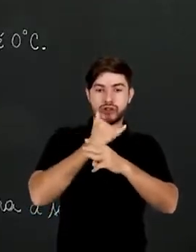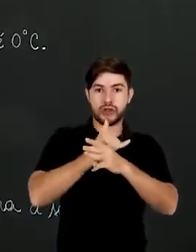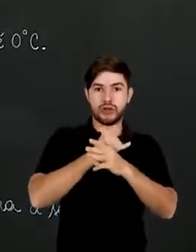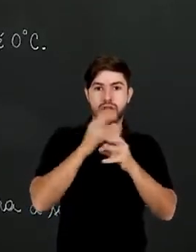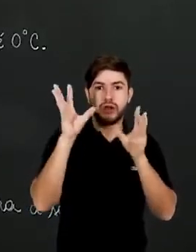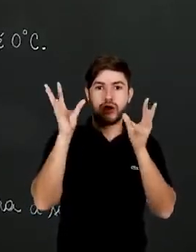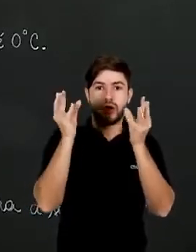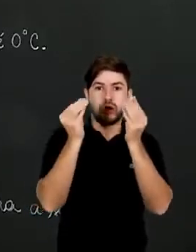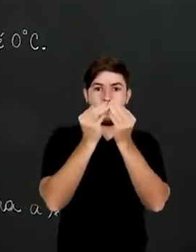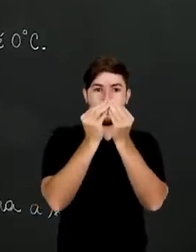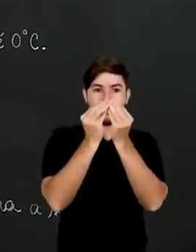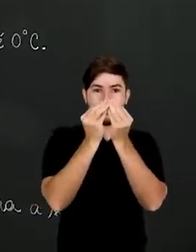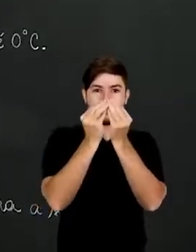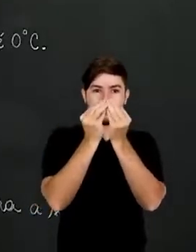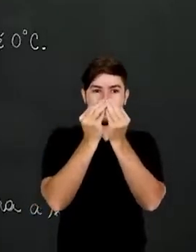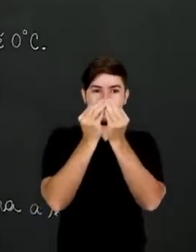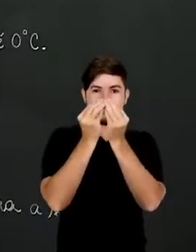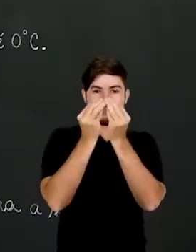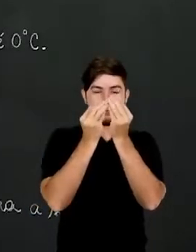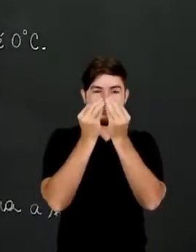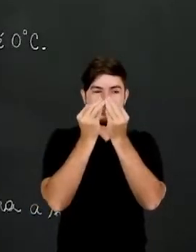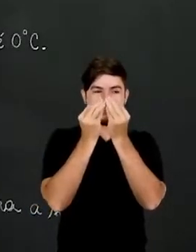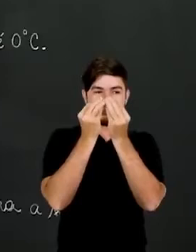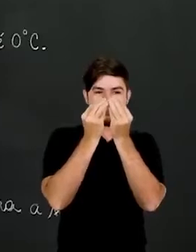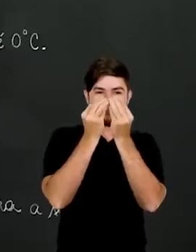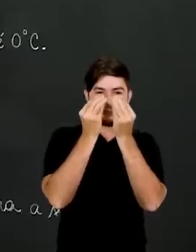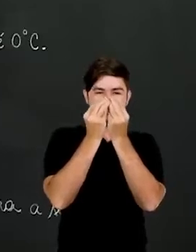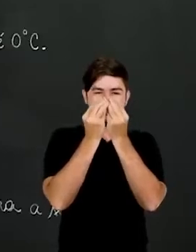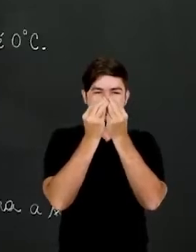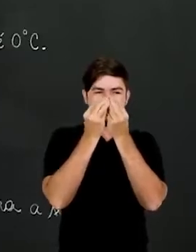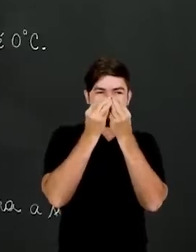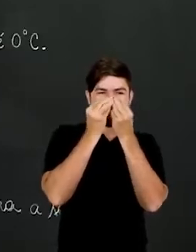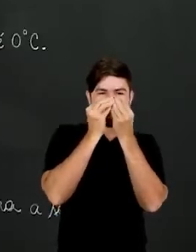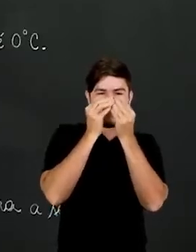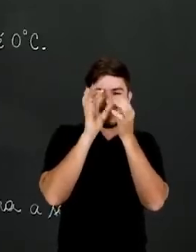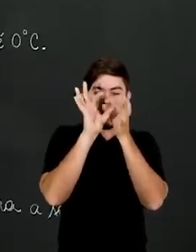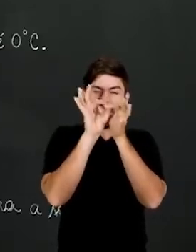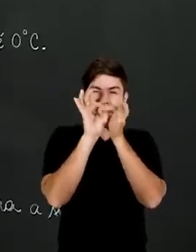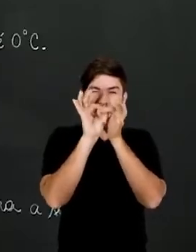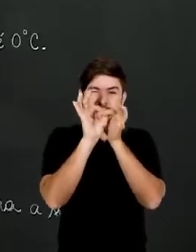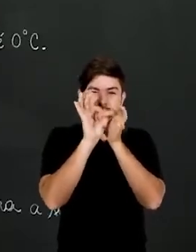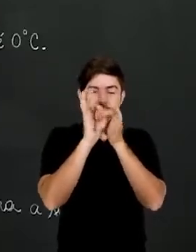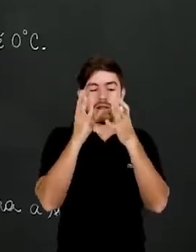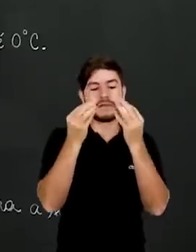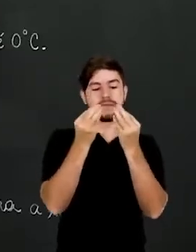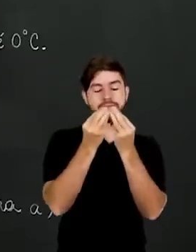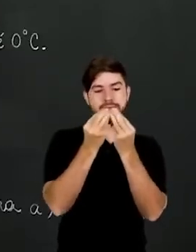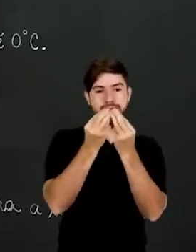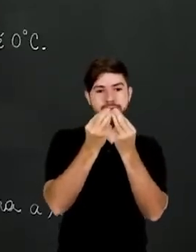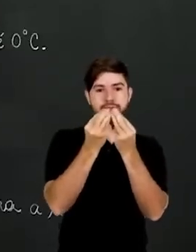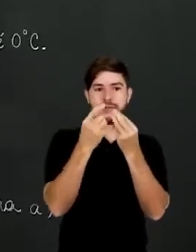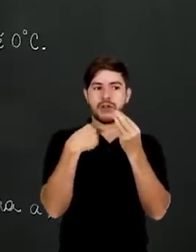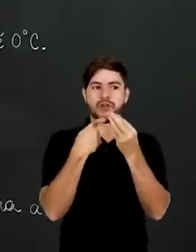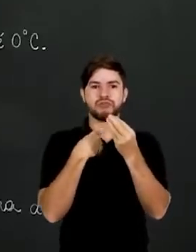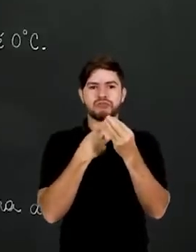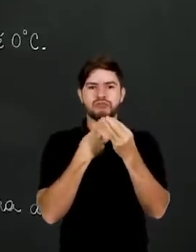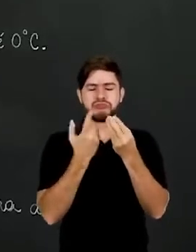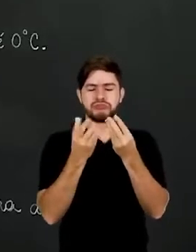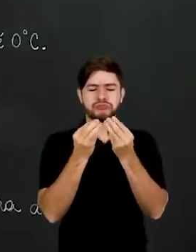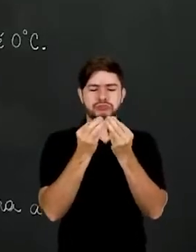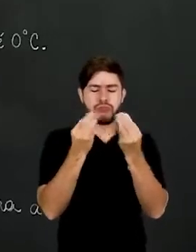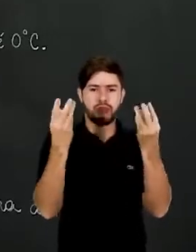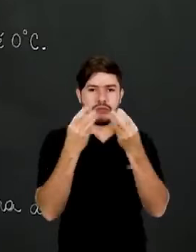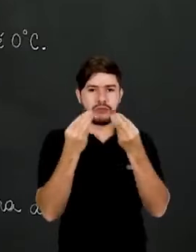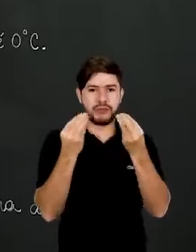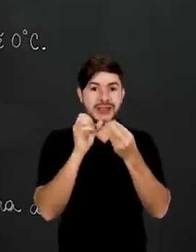estão muito unidas. Elas estão unidas, há muita coesão entre elas e não há movimentação entre essas moléculas. Se